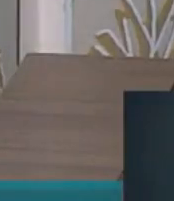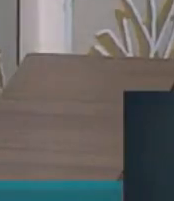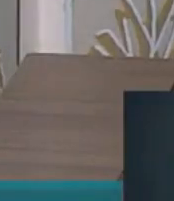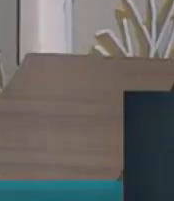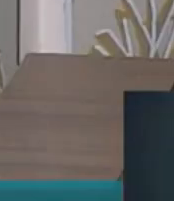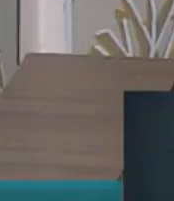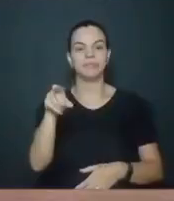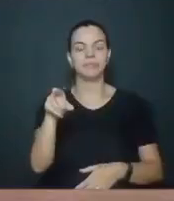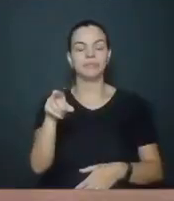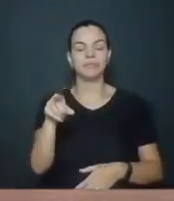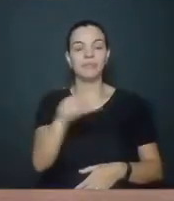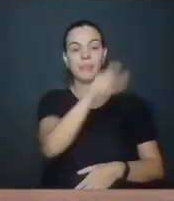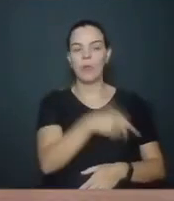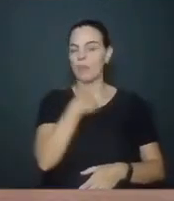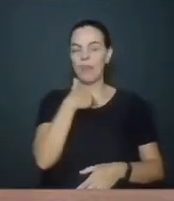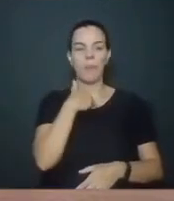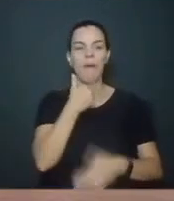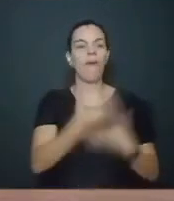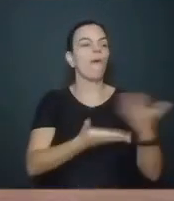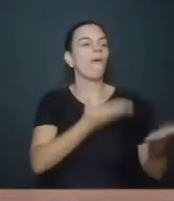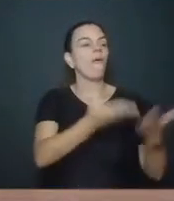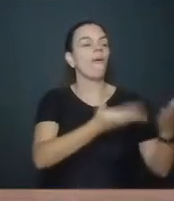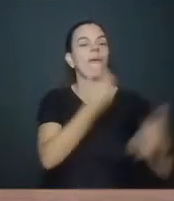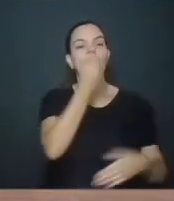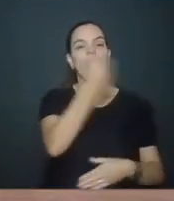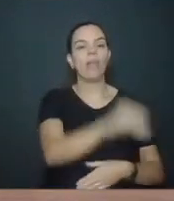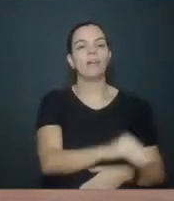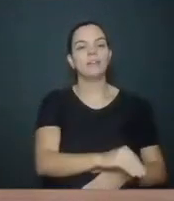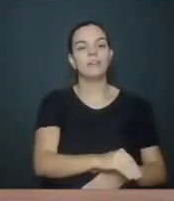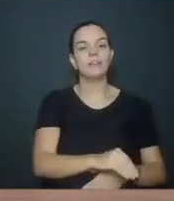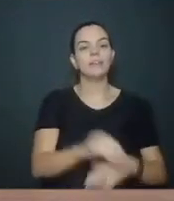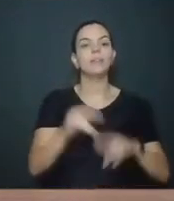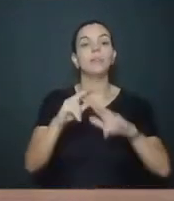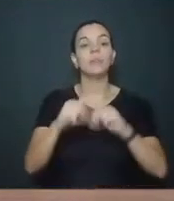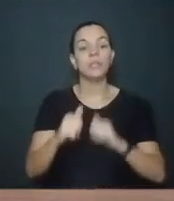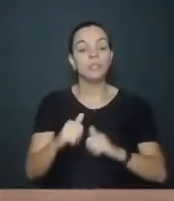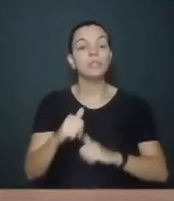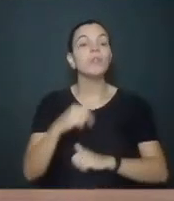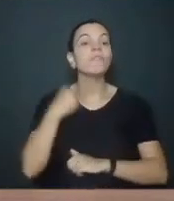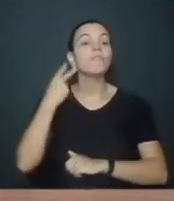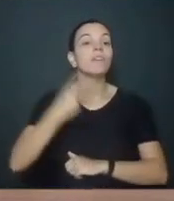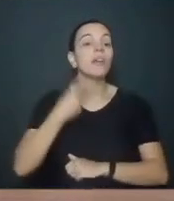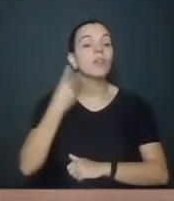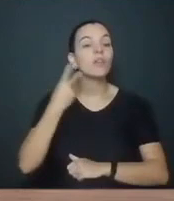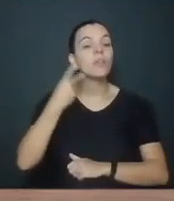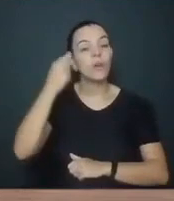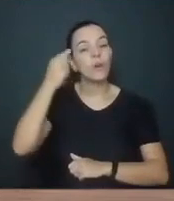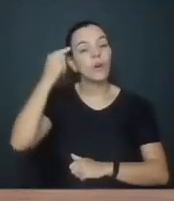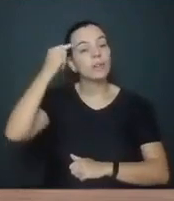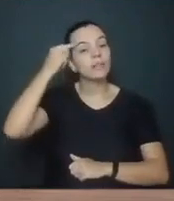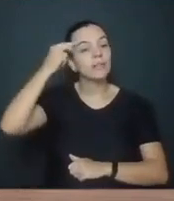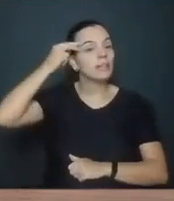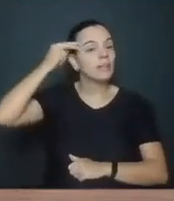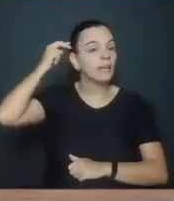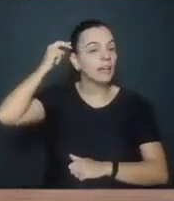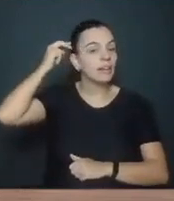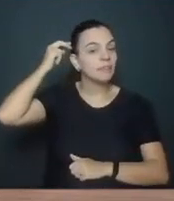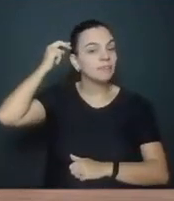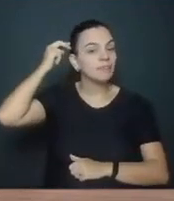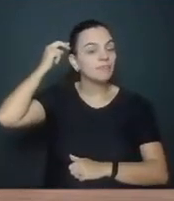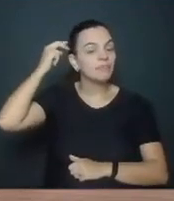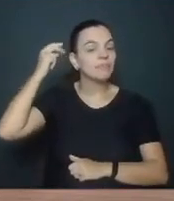ser respeitado. Pensando nisso, que o vereador Denia Couto, quando ainda era vereador nessa casa, hoje deputado estadual, protocolou um projeto para